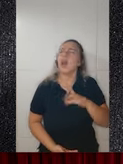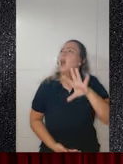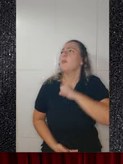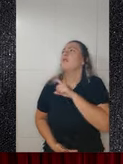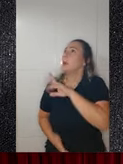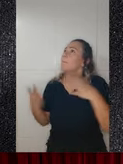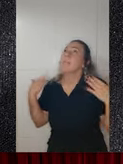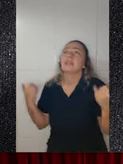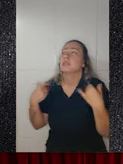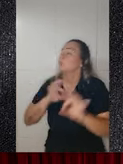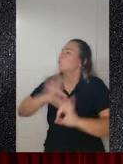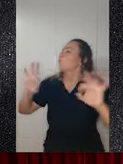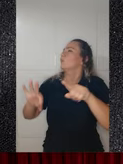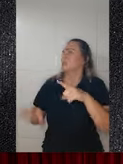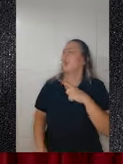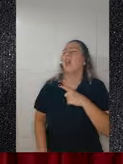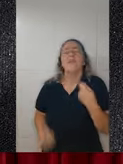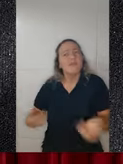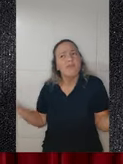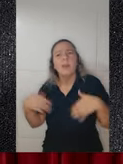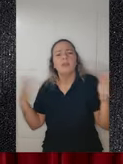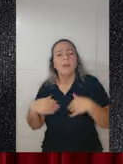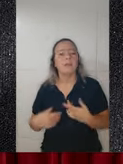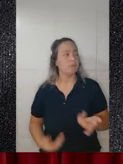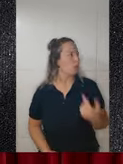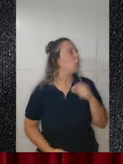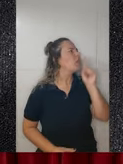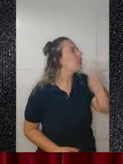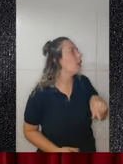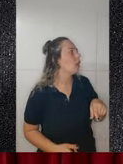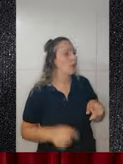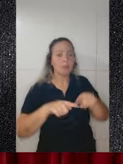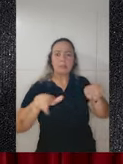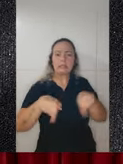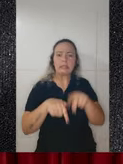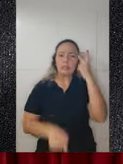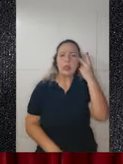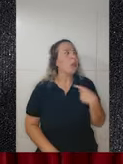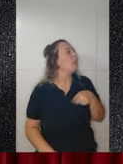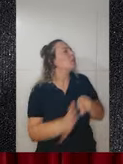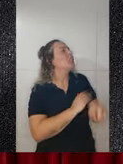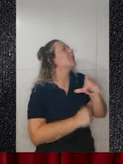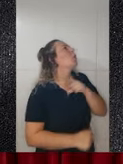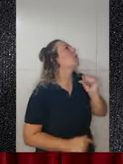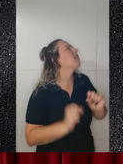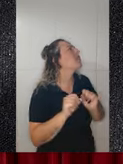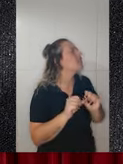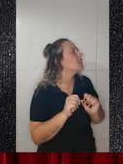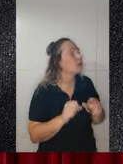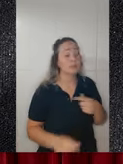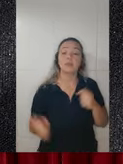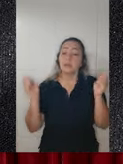um passeio incrível aqui no Nordeste que você tem que ir. Que é? São as piscinas naturais. Falei, porra, beleza, piscinas naturais, vamos. Que tem pra fazer nas piscinas